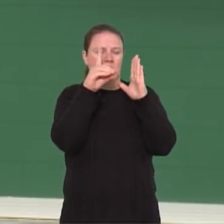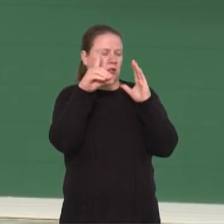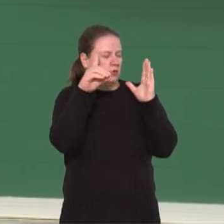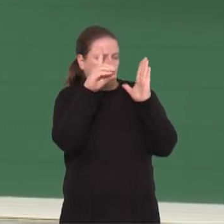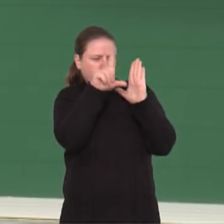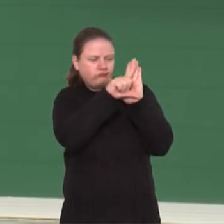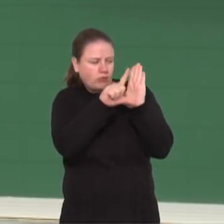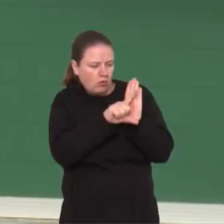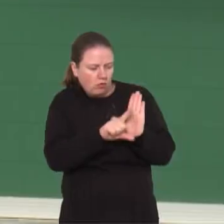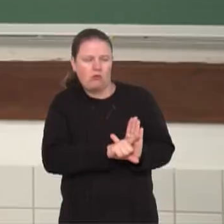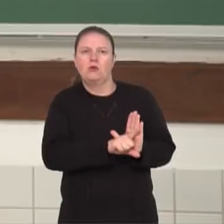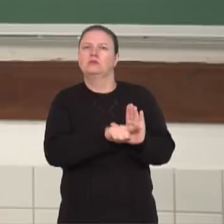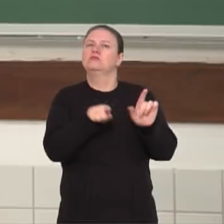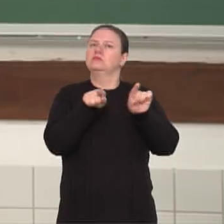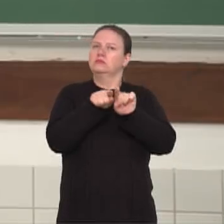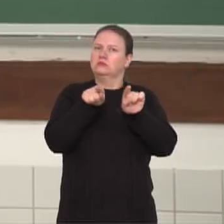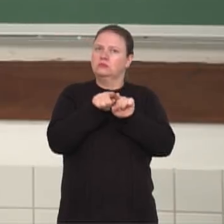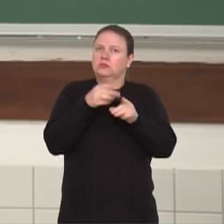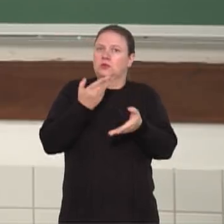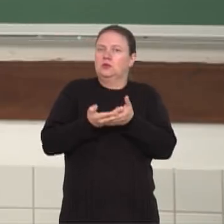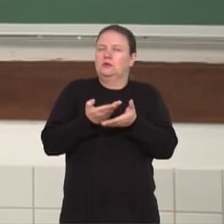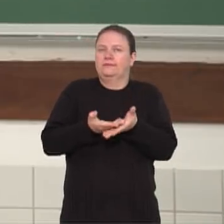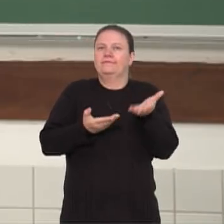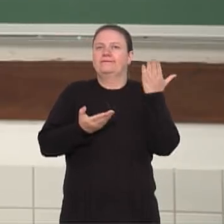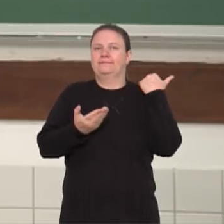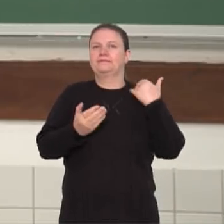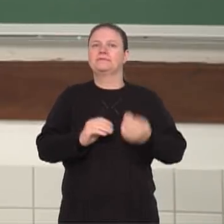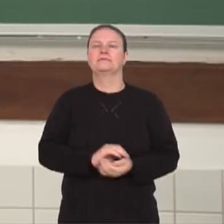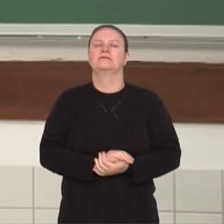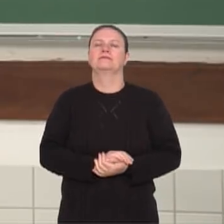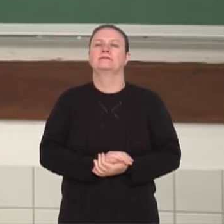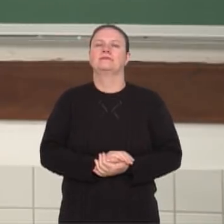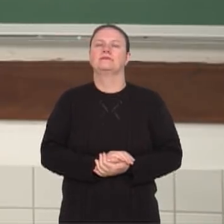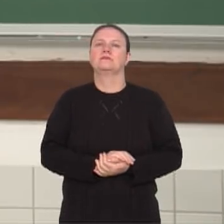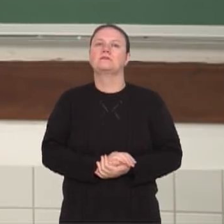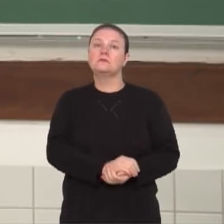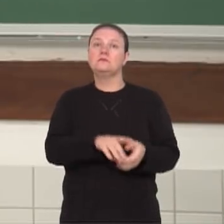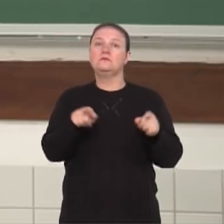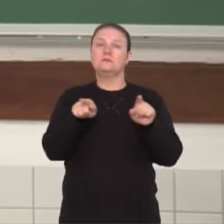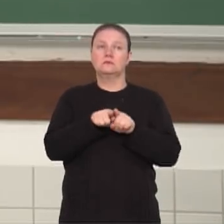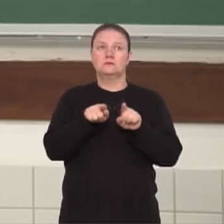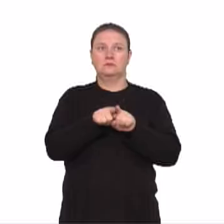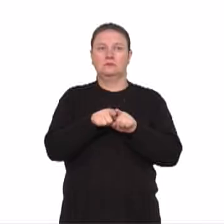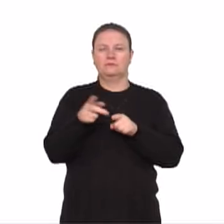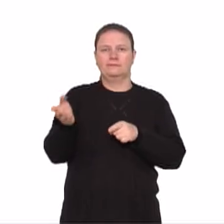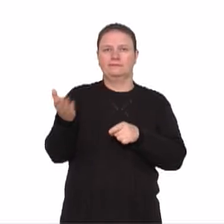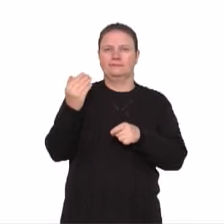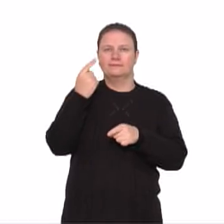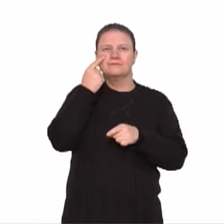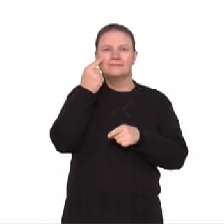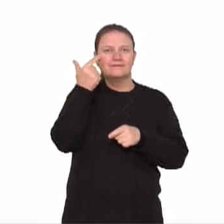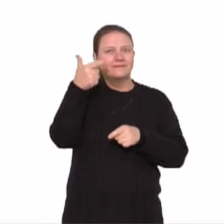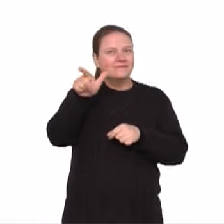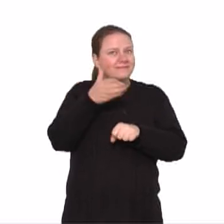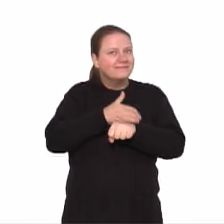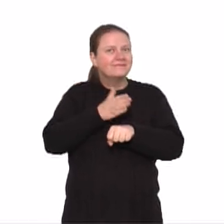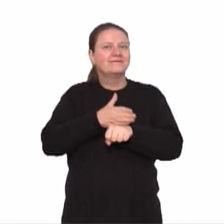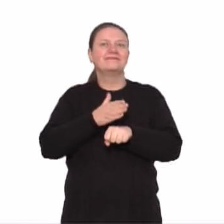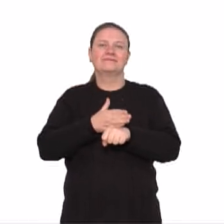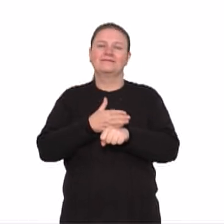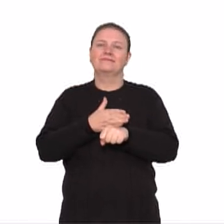nas alíneas, conforme vimos aí em aulas anteriores. Certo, pessoal? Então, vamos aqui agora ver mais um exercício aqui